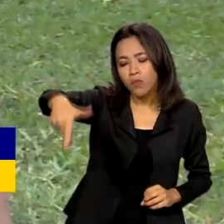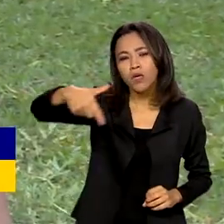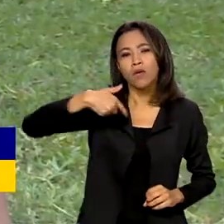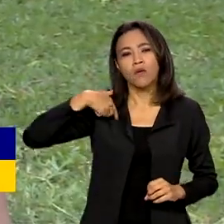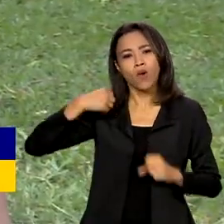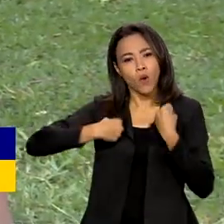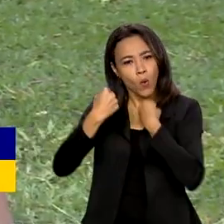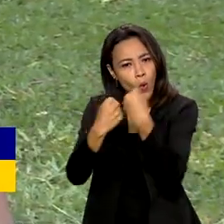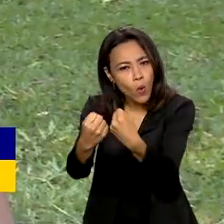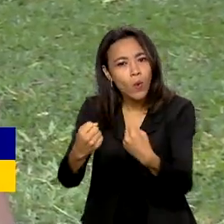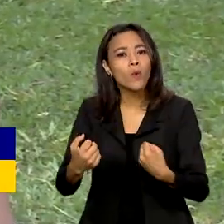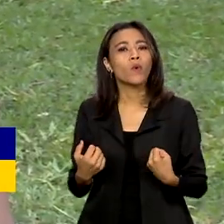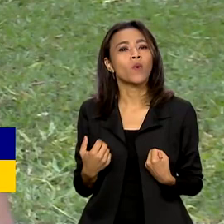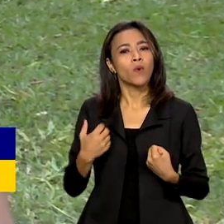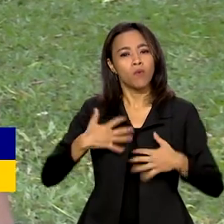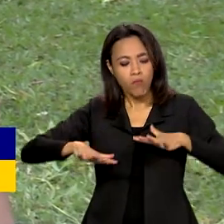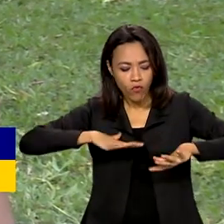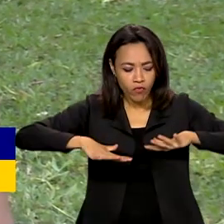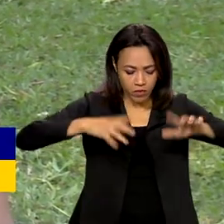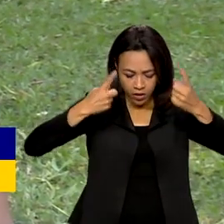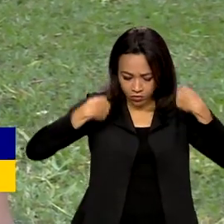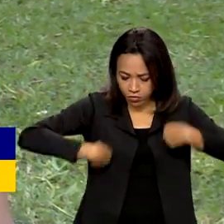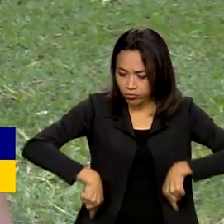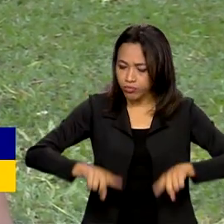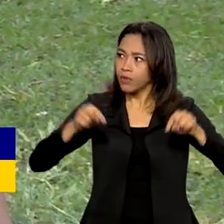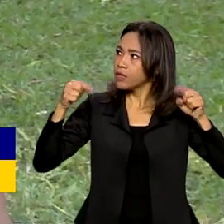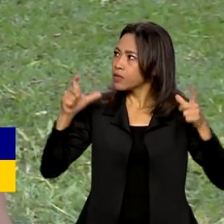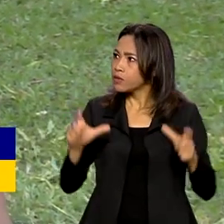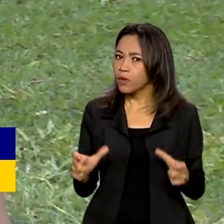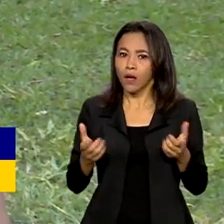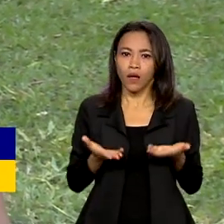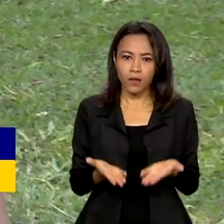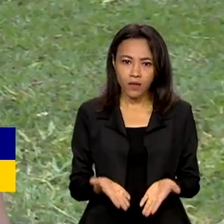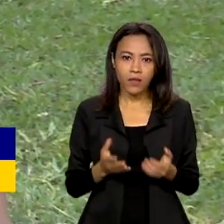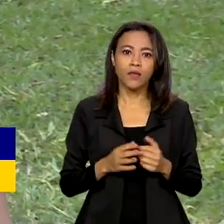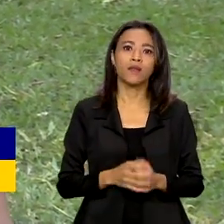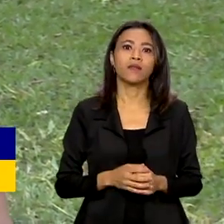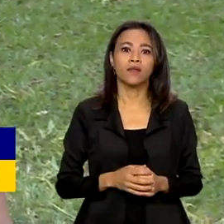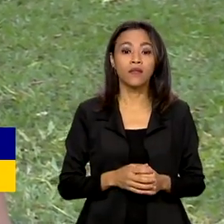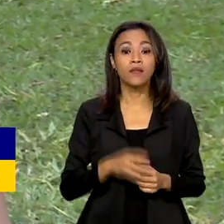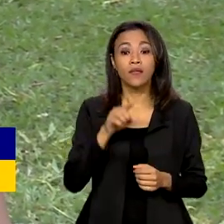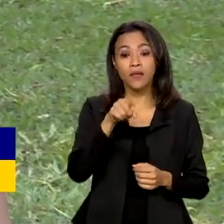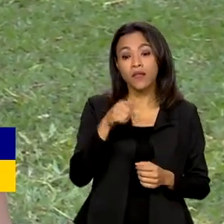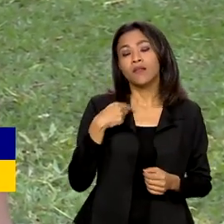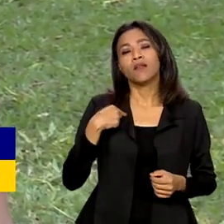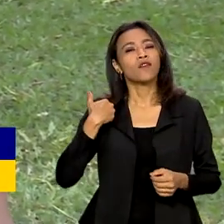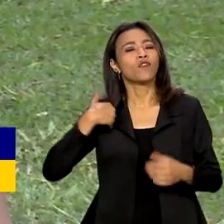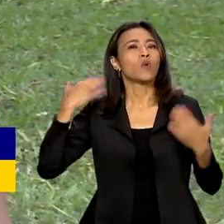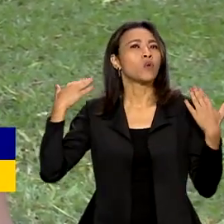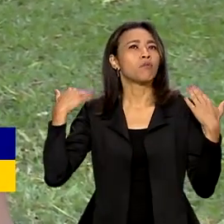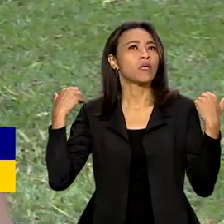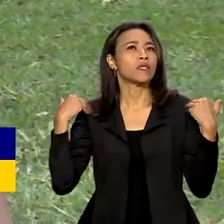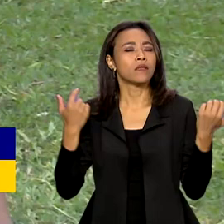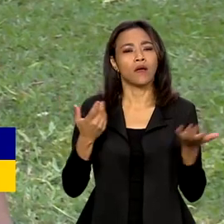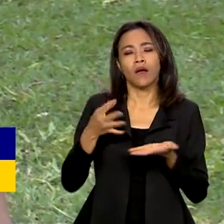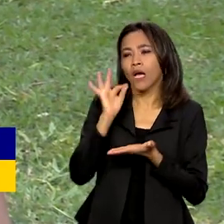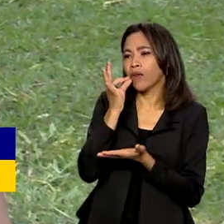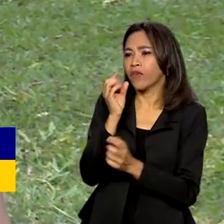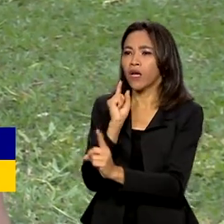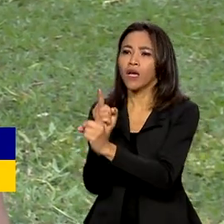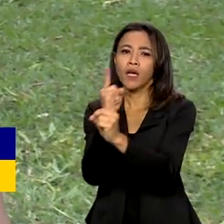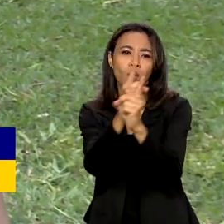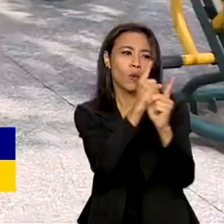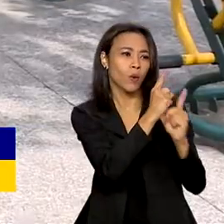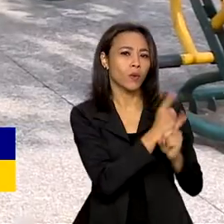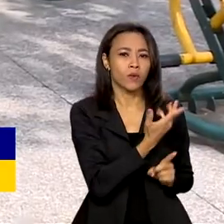um pouco e veio me exercito aqui e dou a minhas saídas para os cafés e tem os encontros